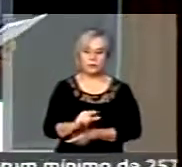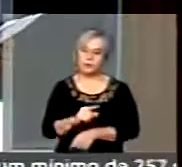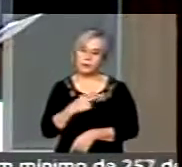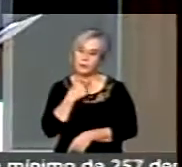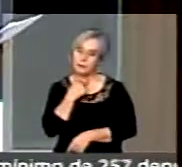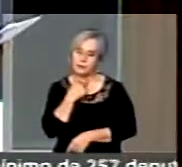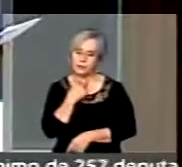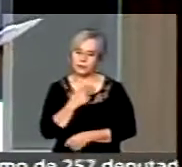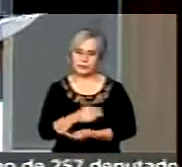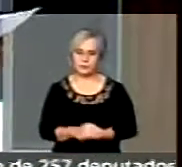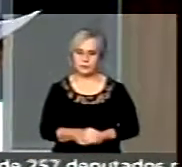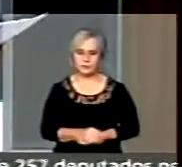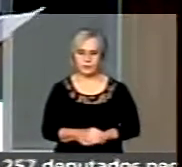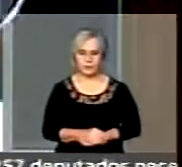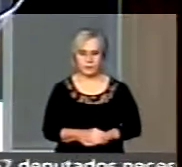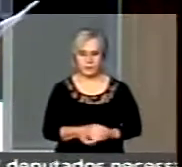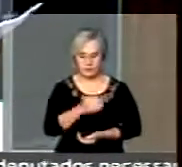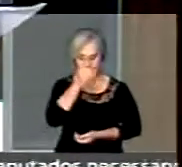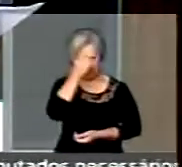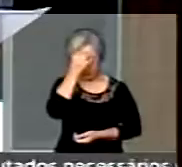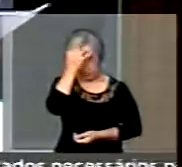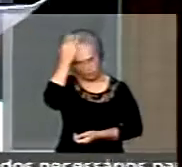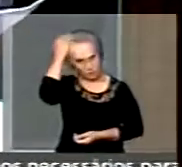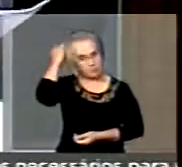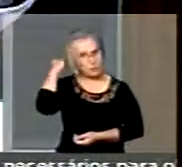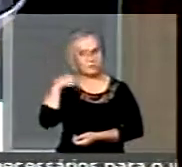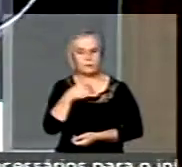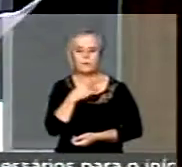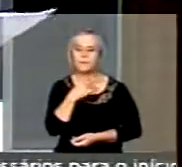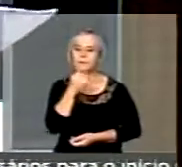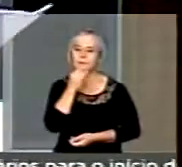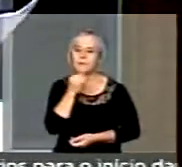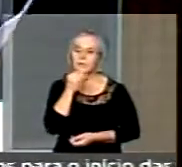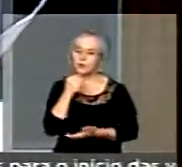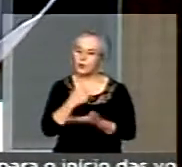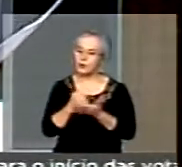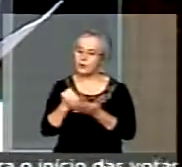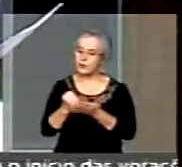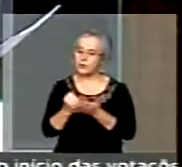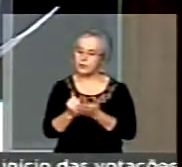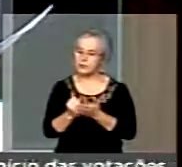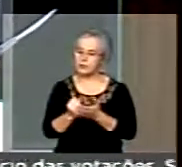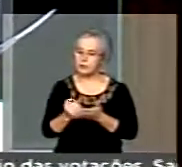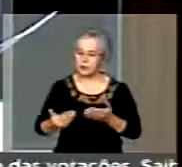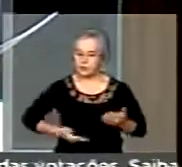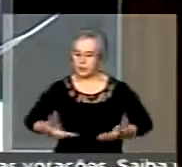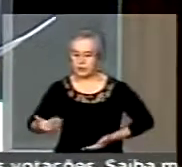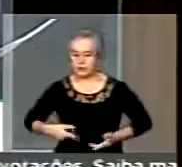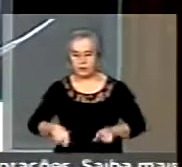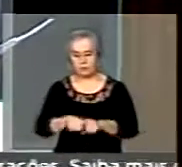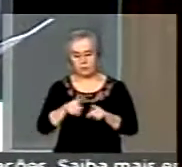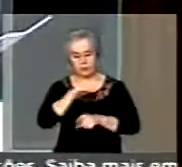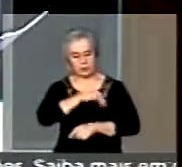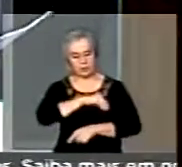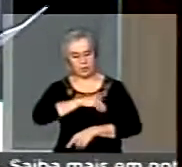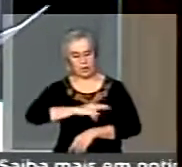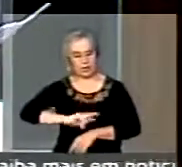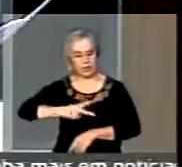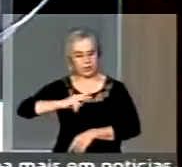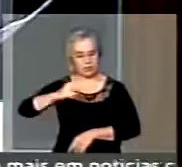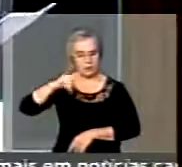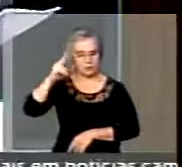crise, como a contratação de funcionários e o aumento de salários.